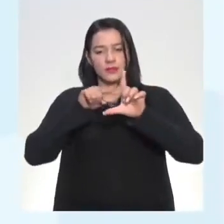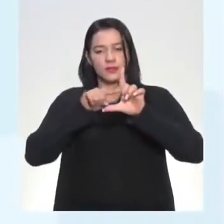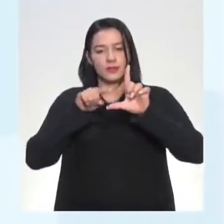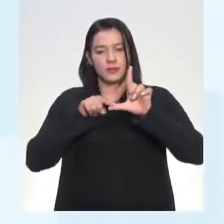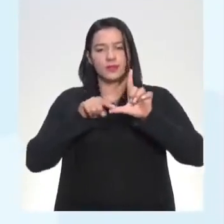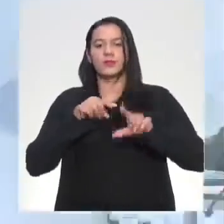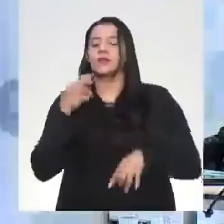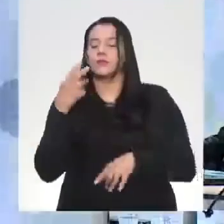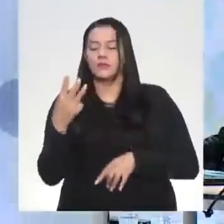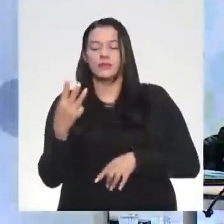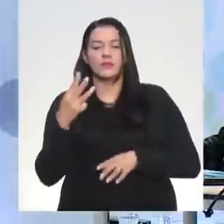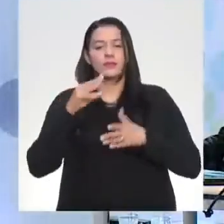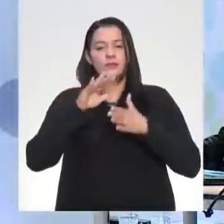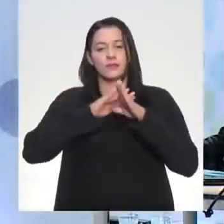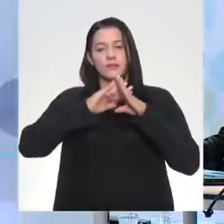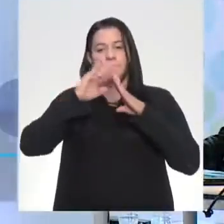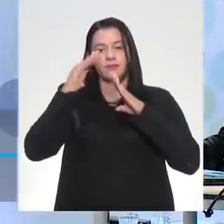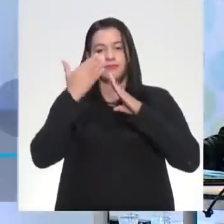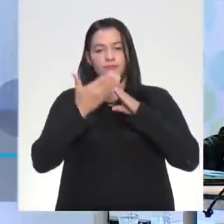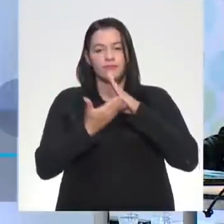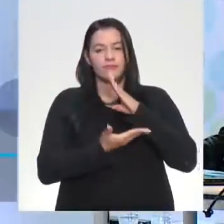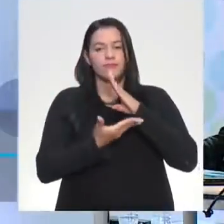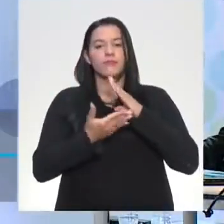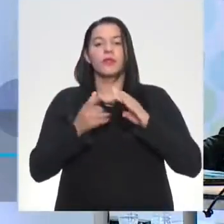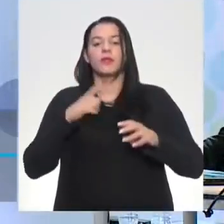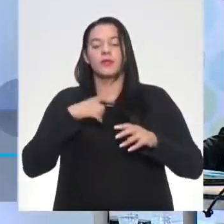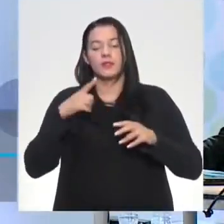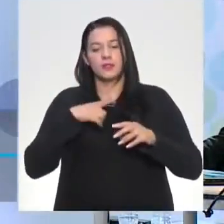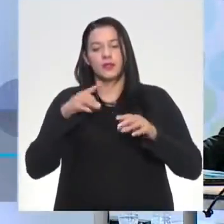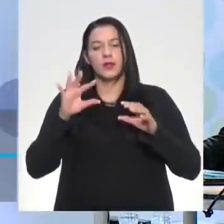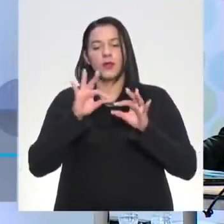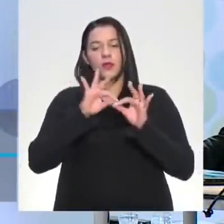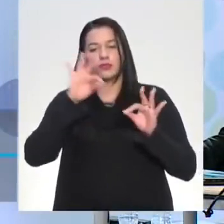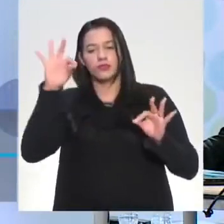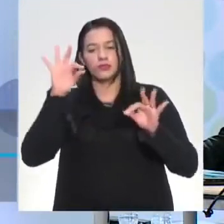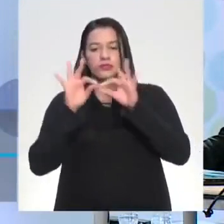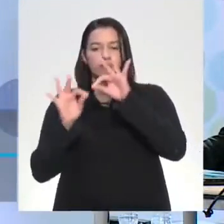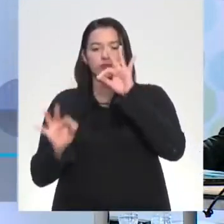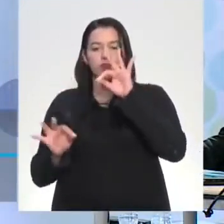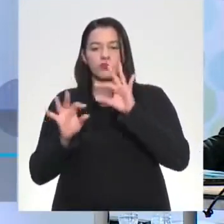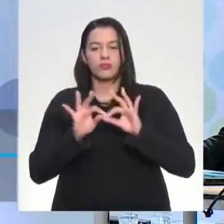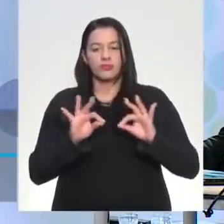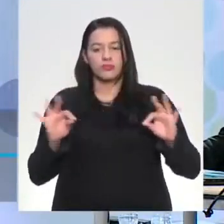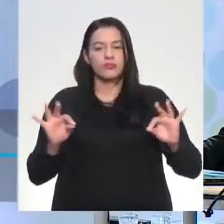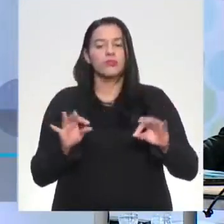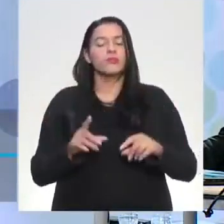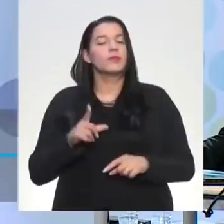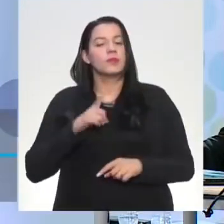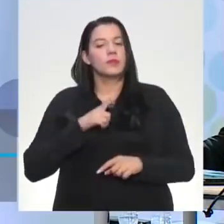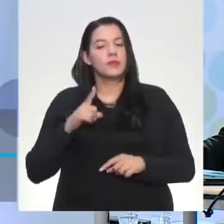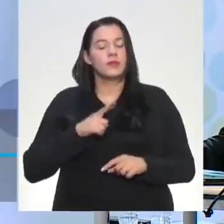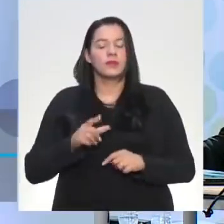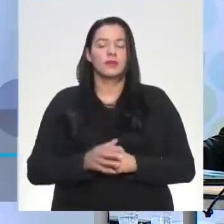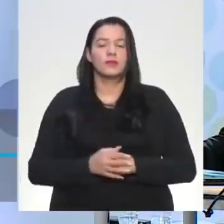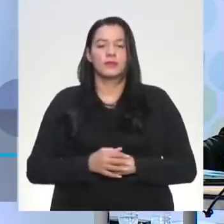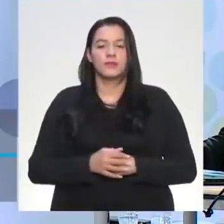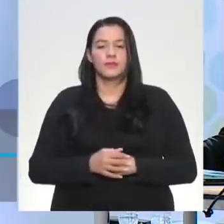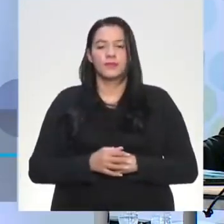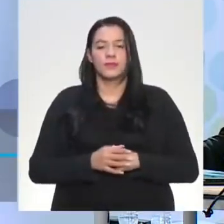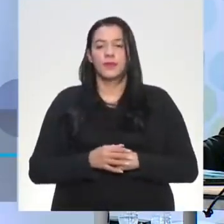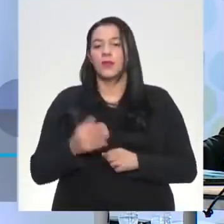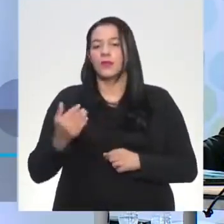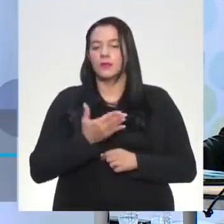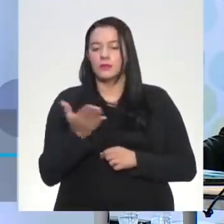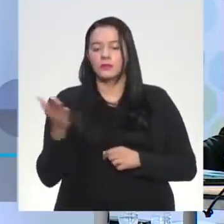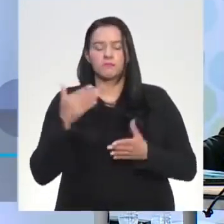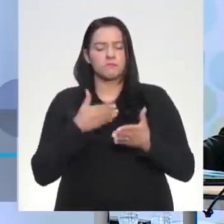lados. E esses lados, né, são segmentos de reta, né, como está dizendo no exercício. Ó. Lembrando que os lados são segmentos de reta. Para